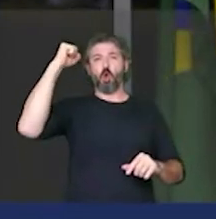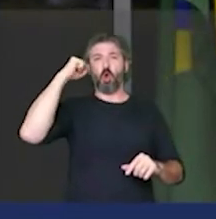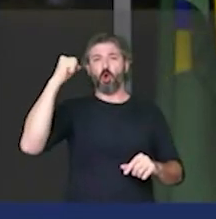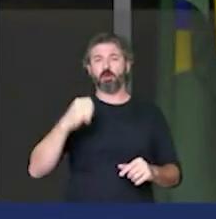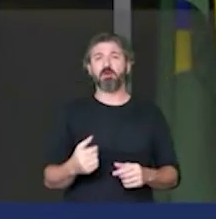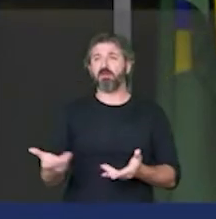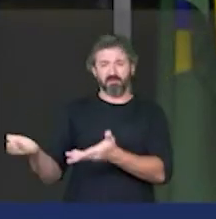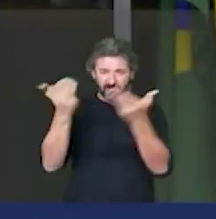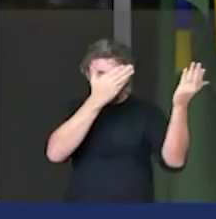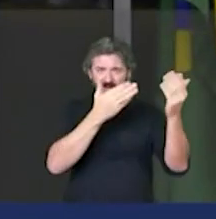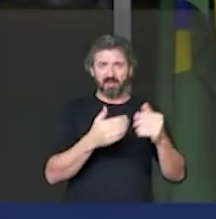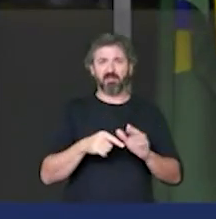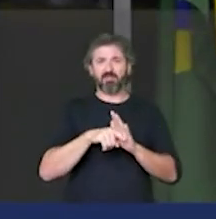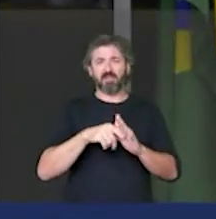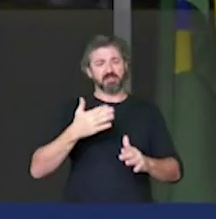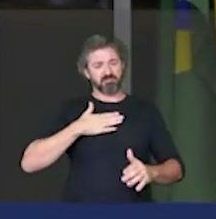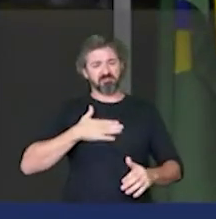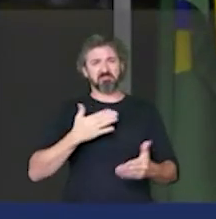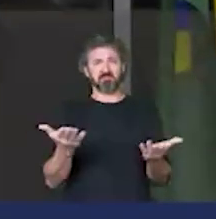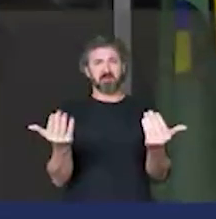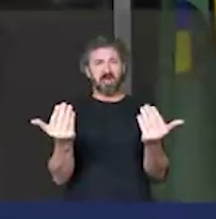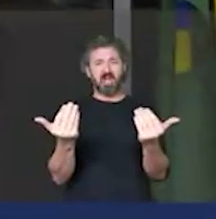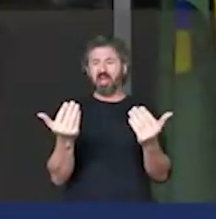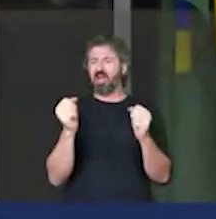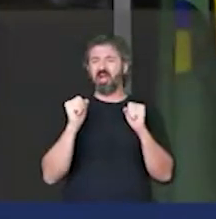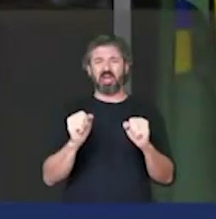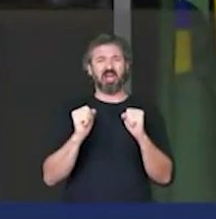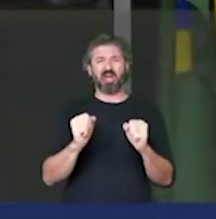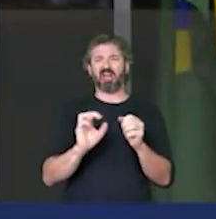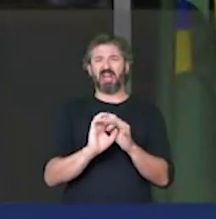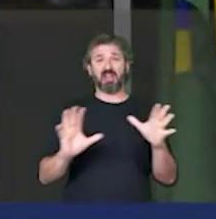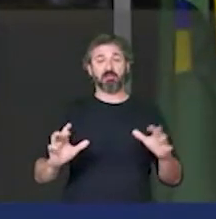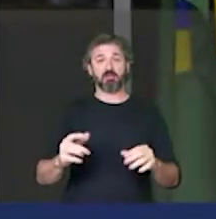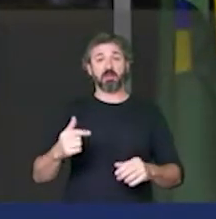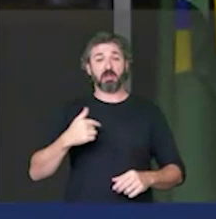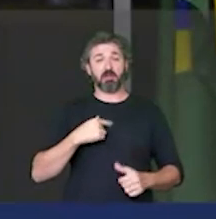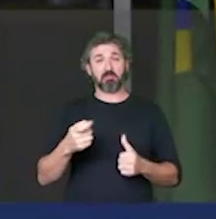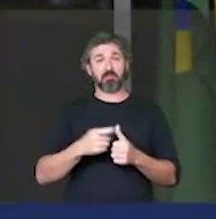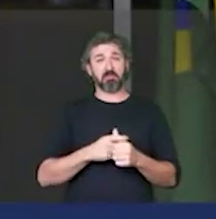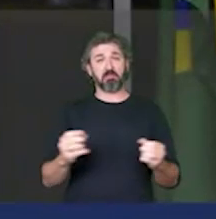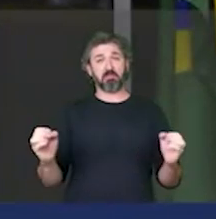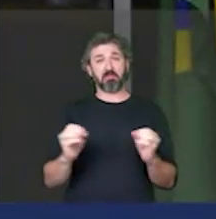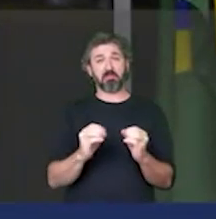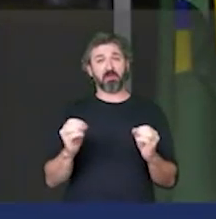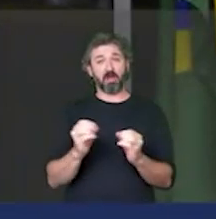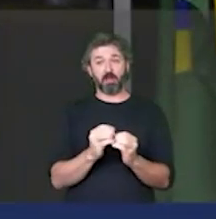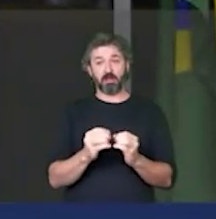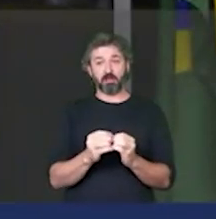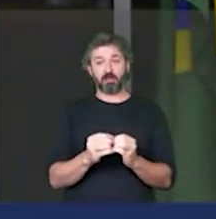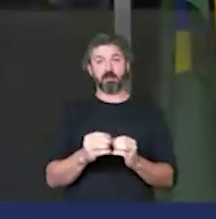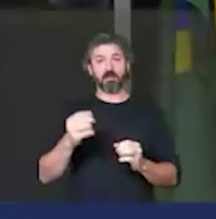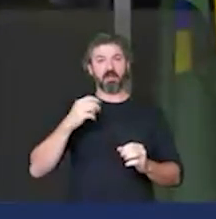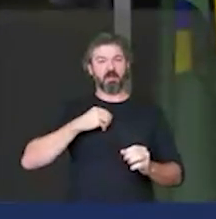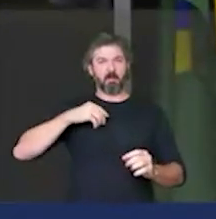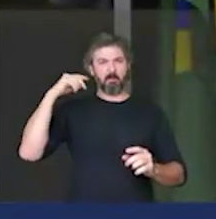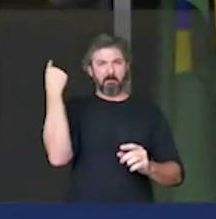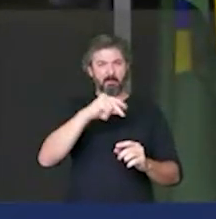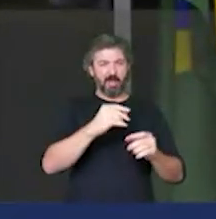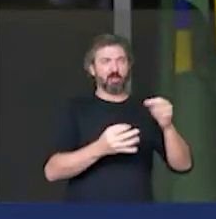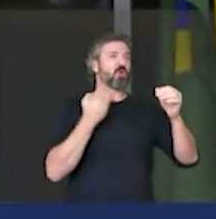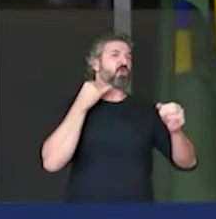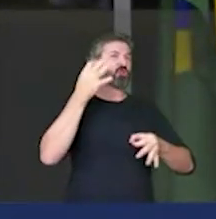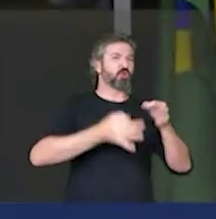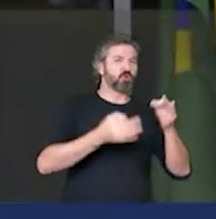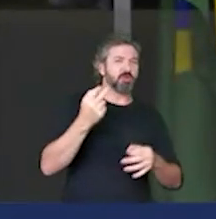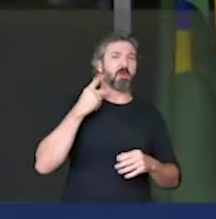abrir quantas investigações quiser contra mim, senhor PGR. Eu não devo nada. Se eu bato em privilégio de juiz,